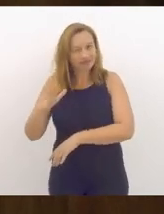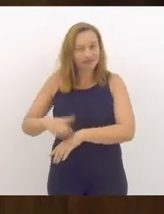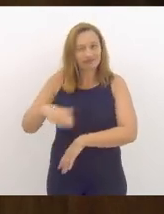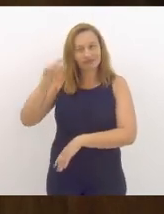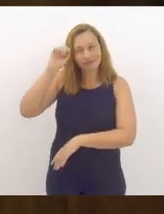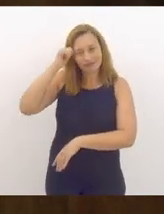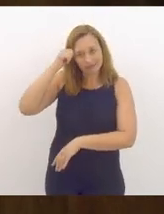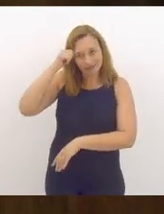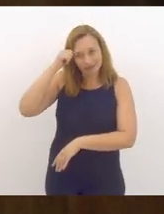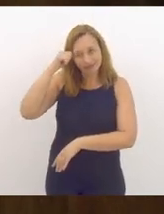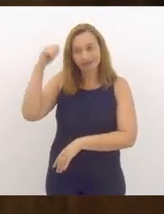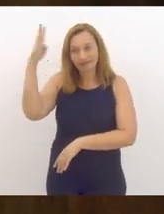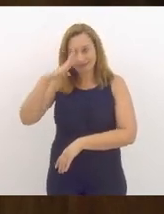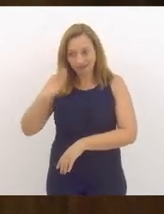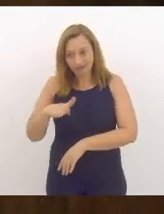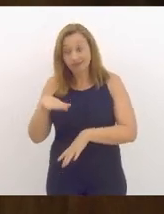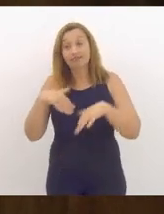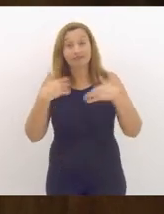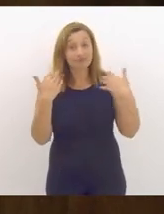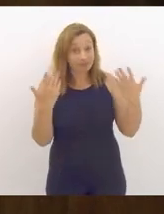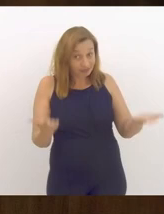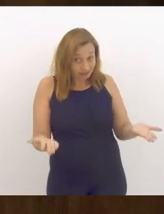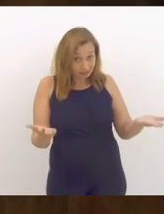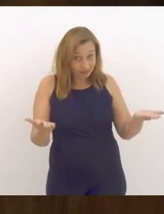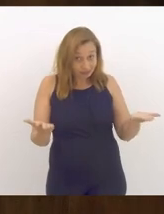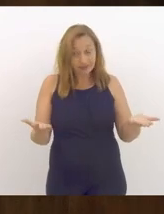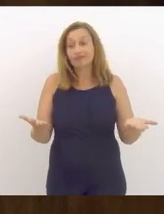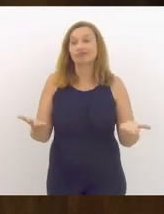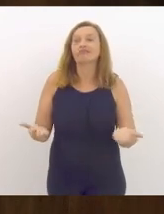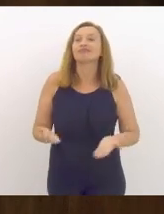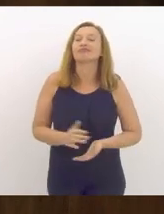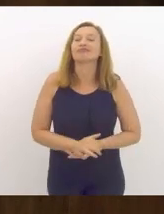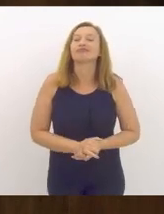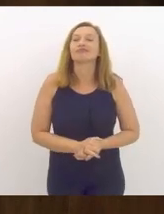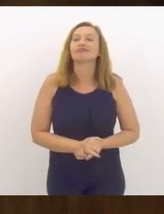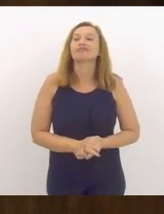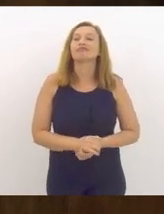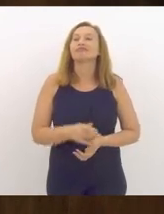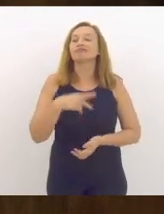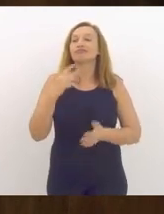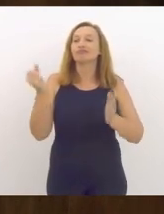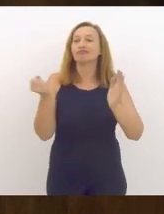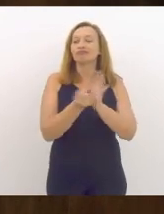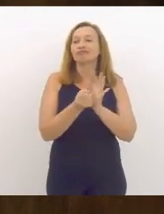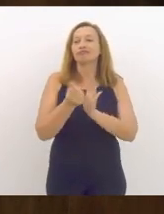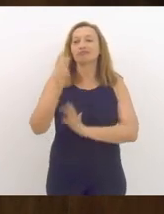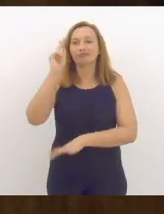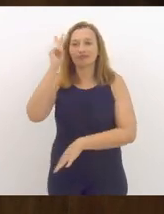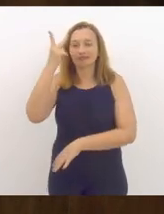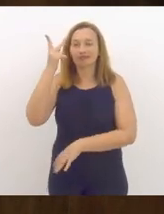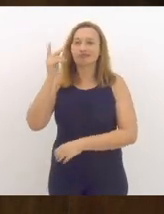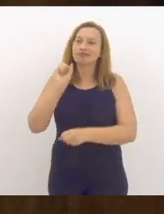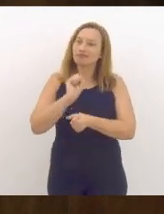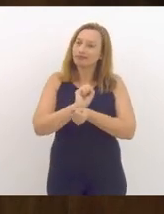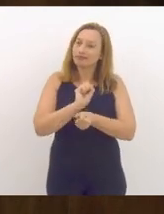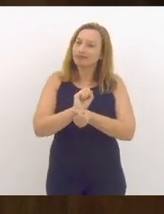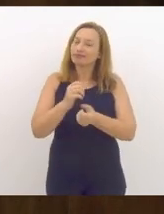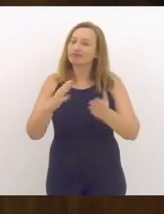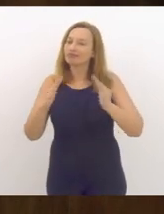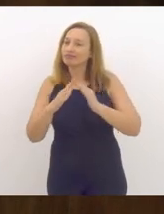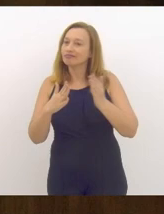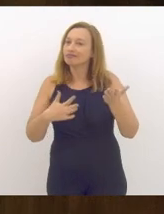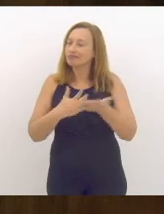negro do Brasil. Então, fica aí declarado como patrimônio. Espero que essa casa aprove